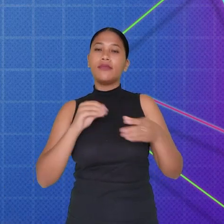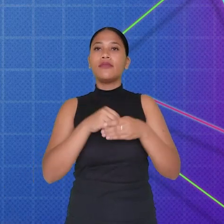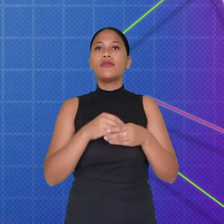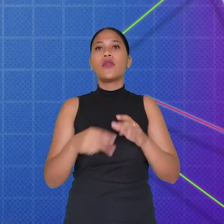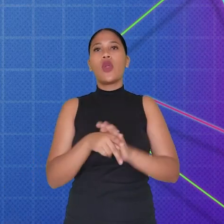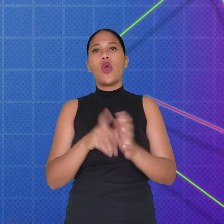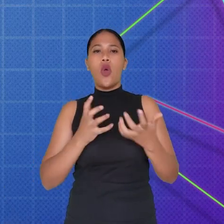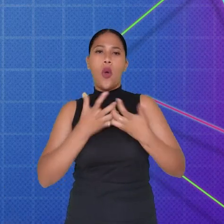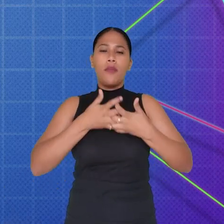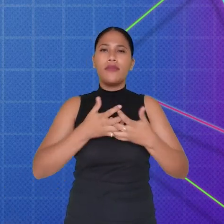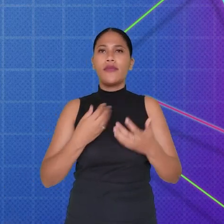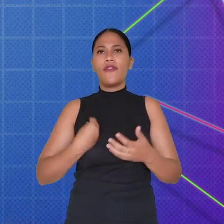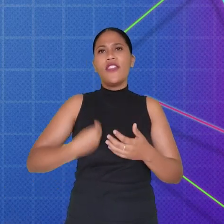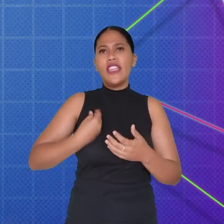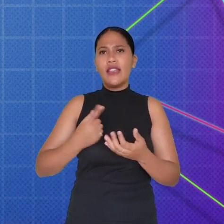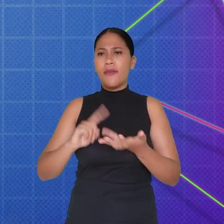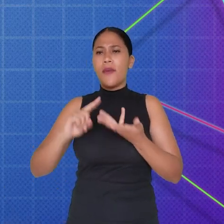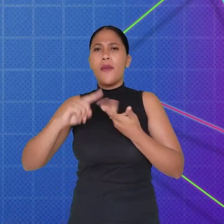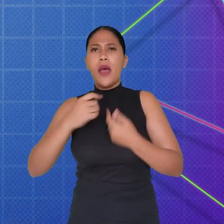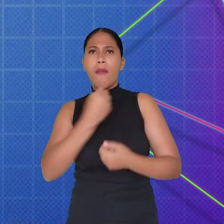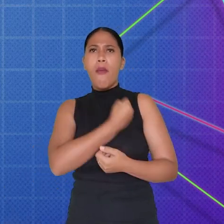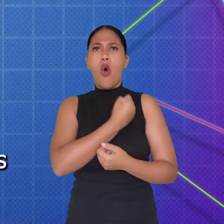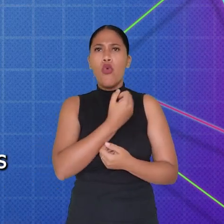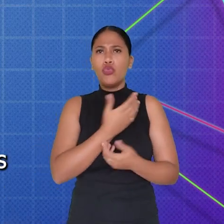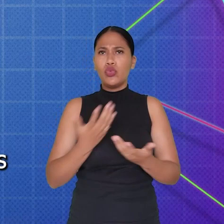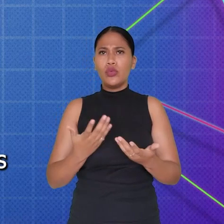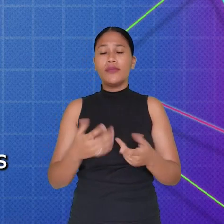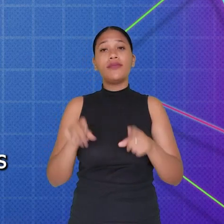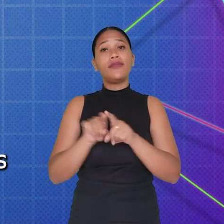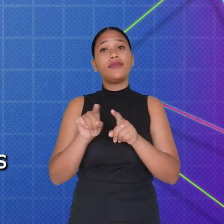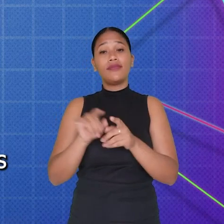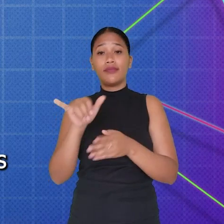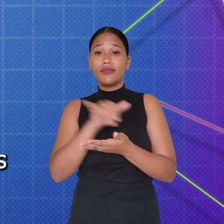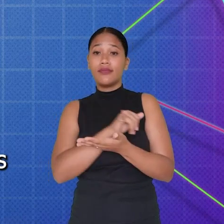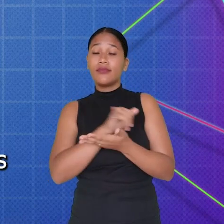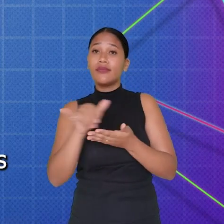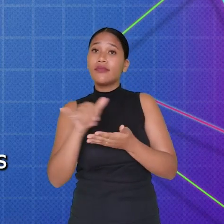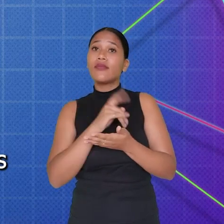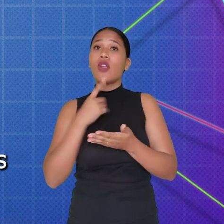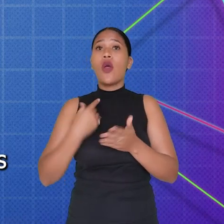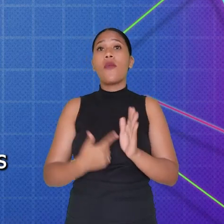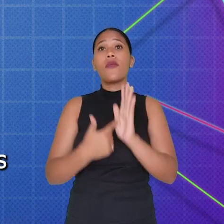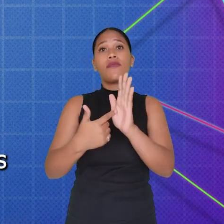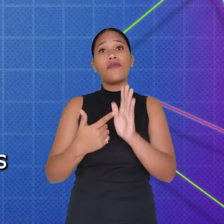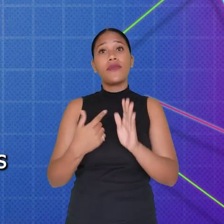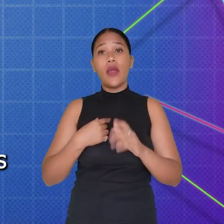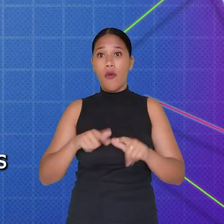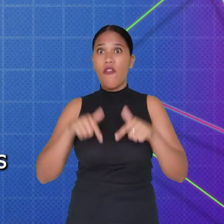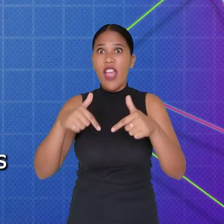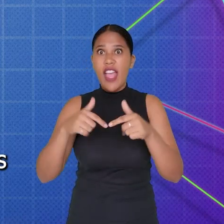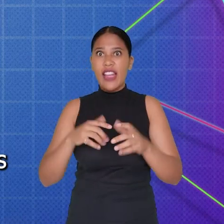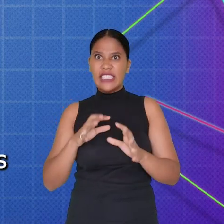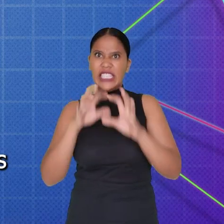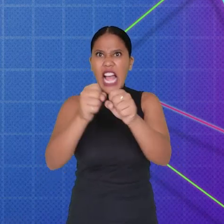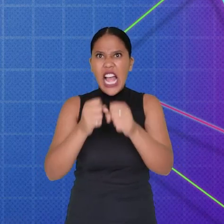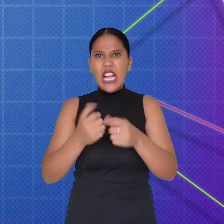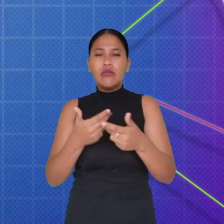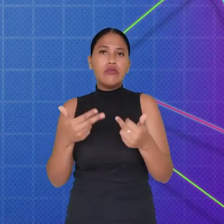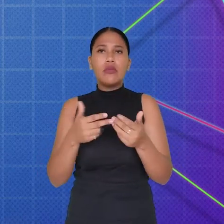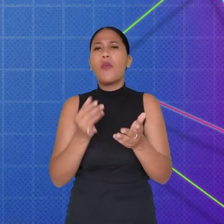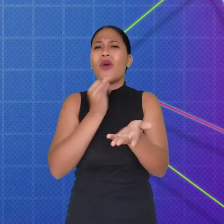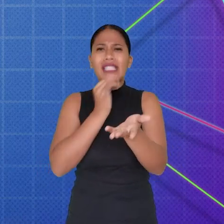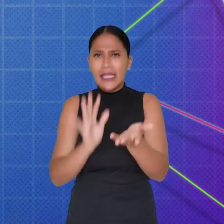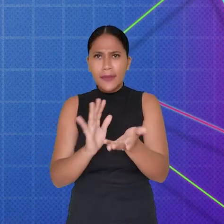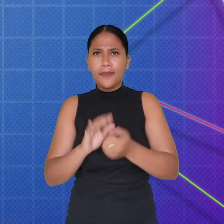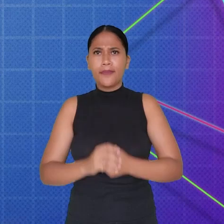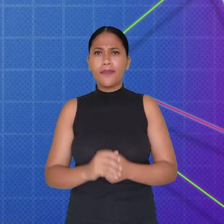atributos como posição, vida, pontos, etc. E métodos que representam as suas ações, como se mover, atacar e etc. Por